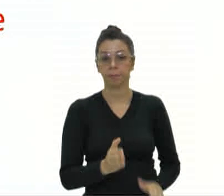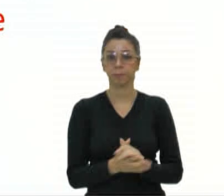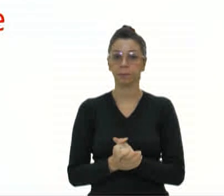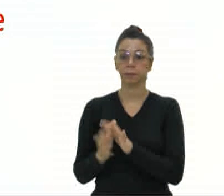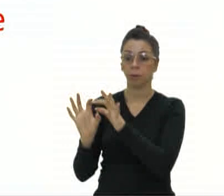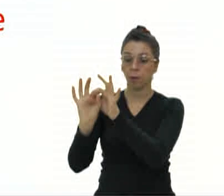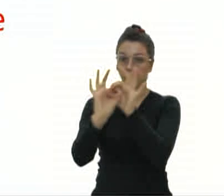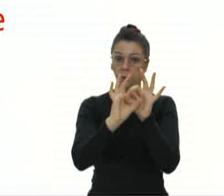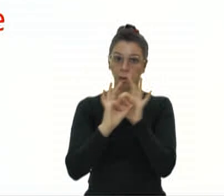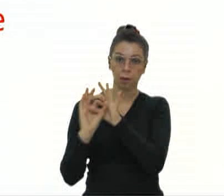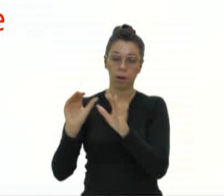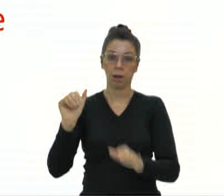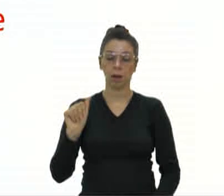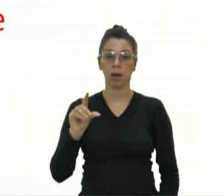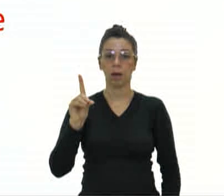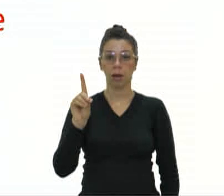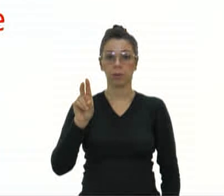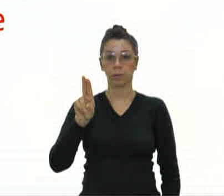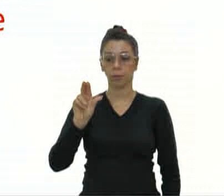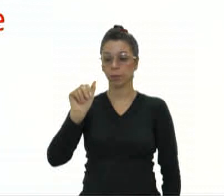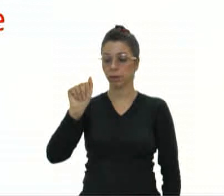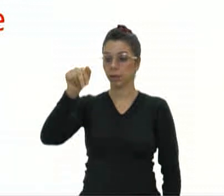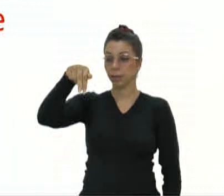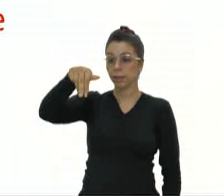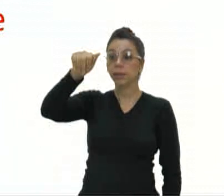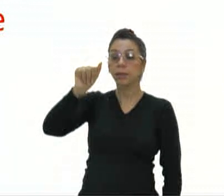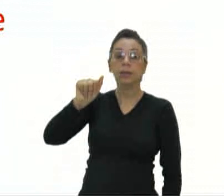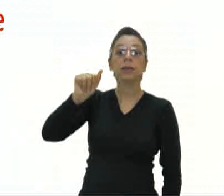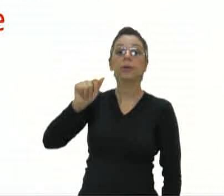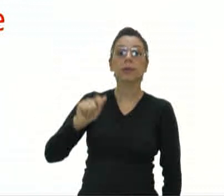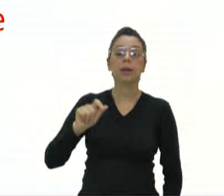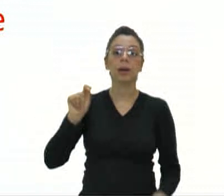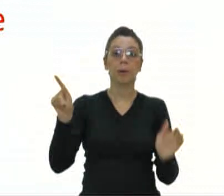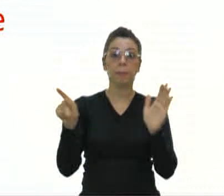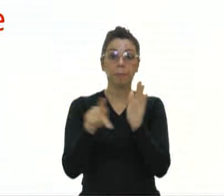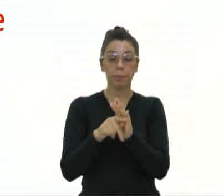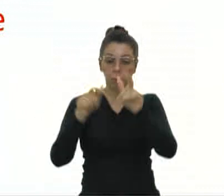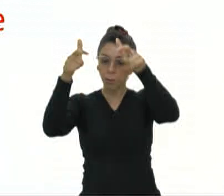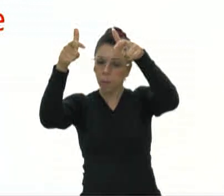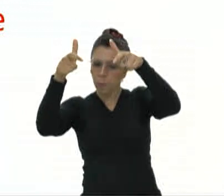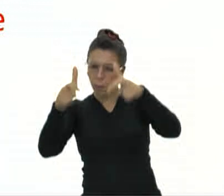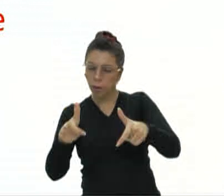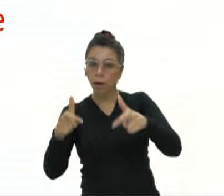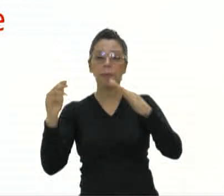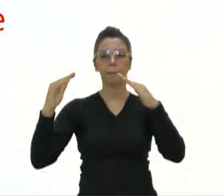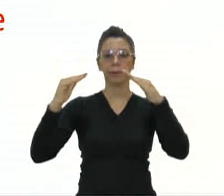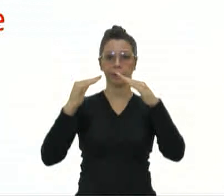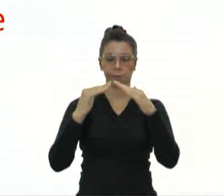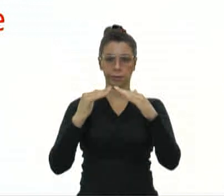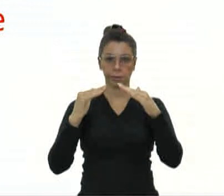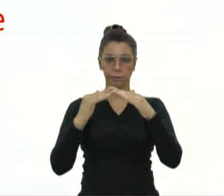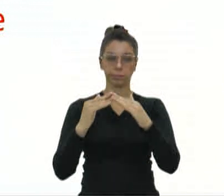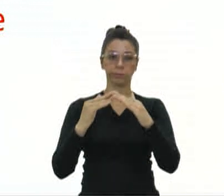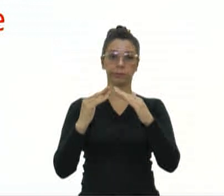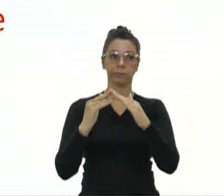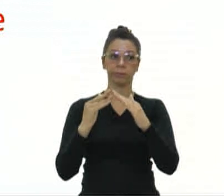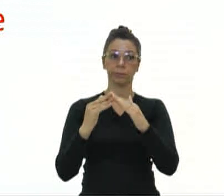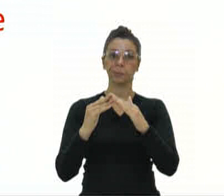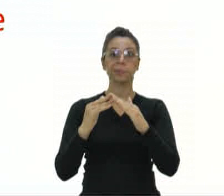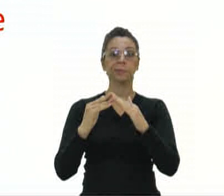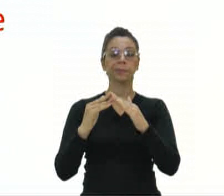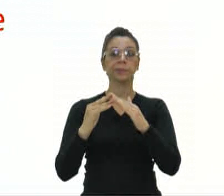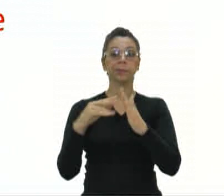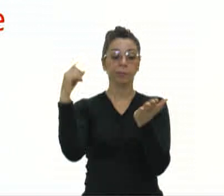união aduaneira. A aduana é uma instituição física, é um lugar, é uma casa, onde,